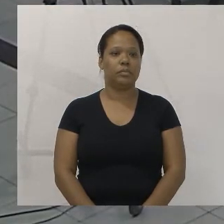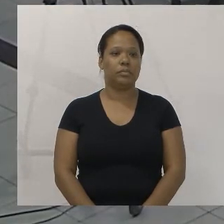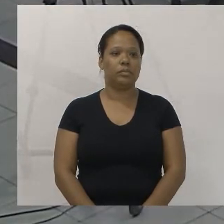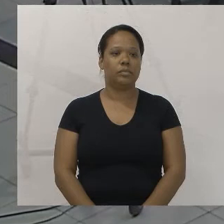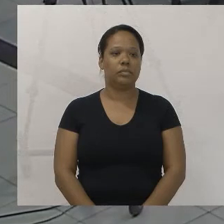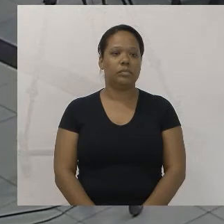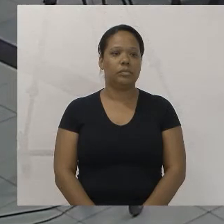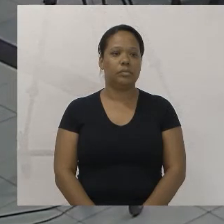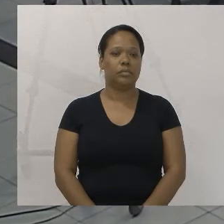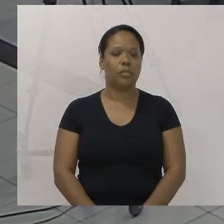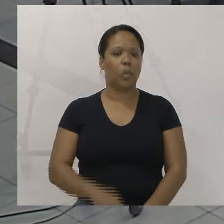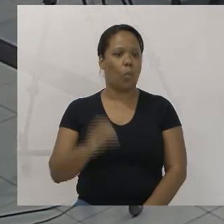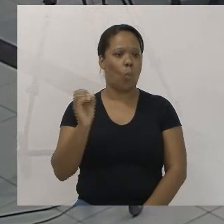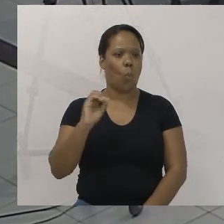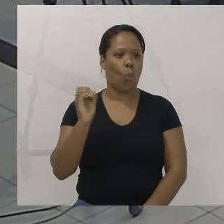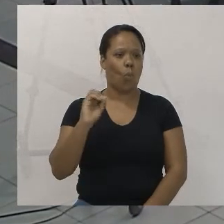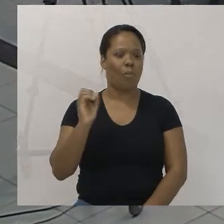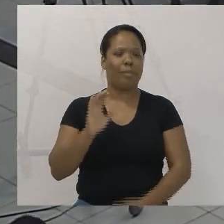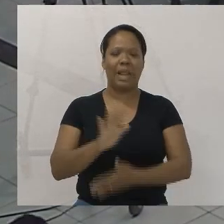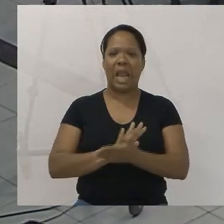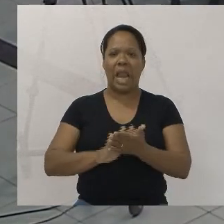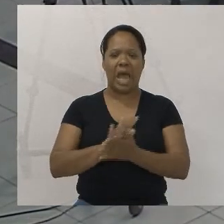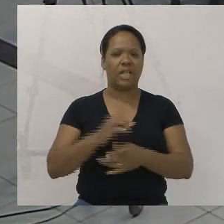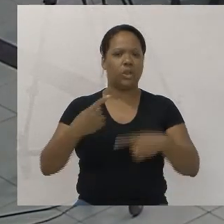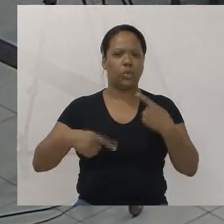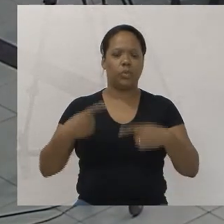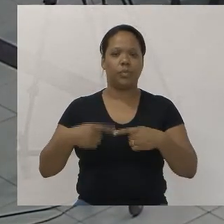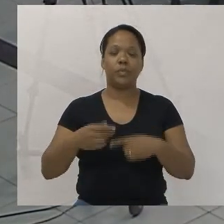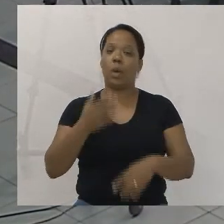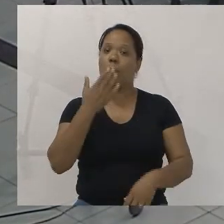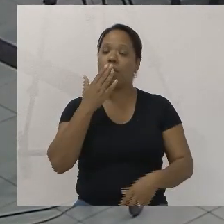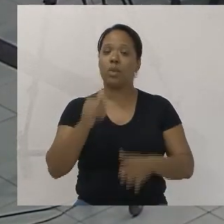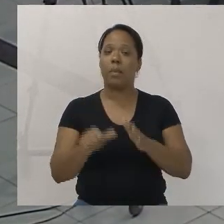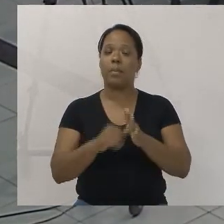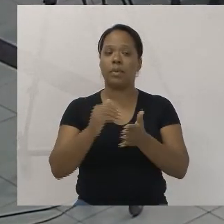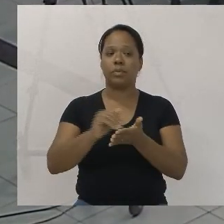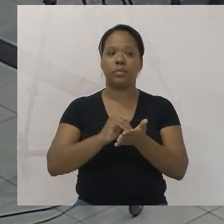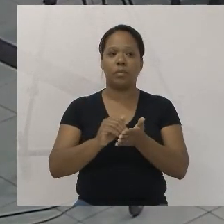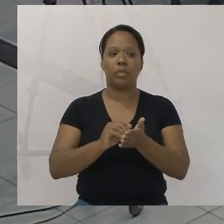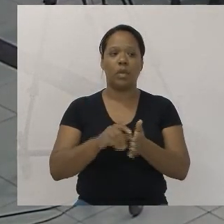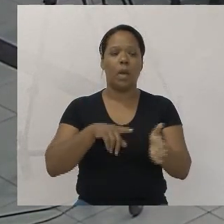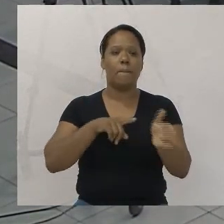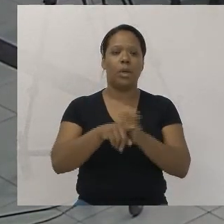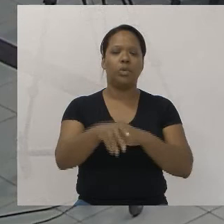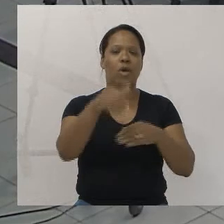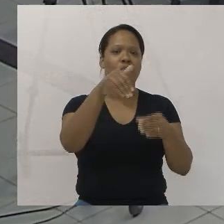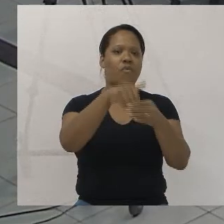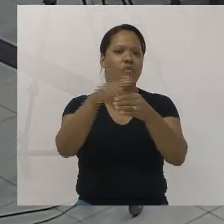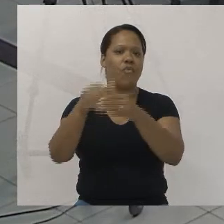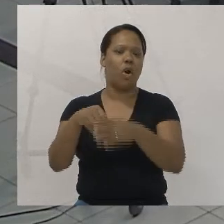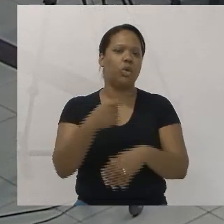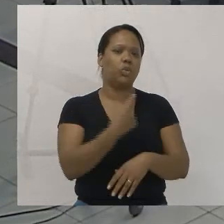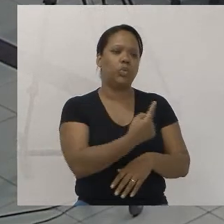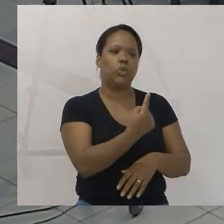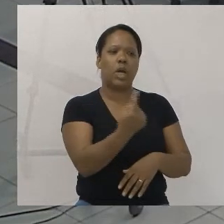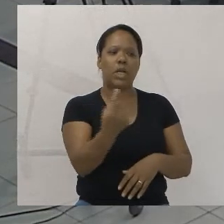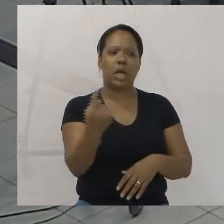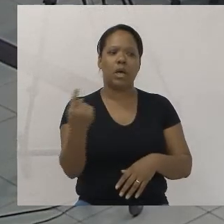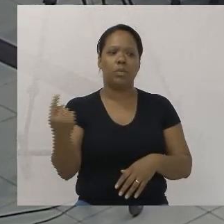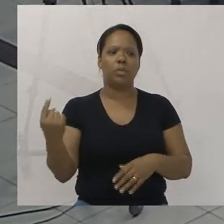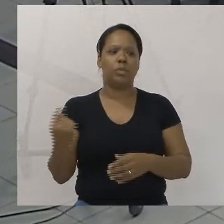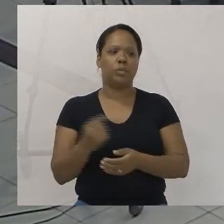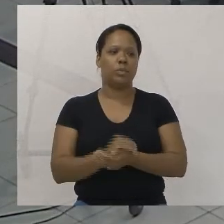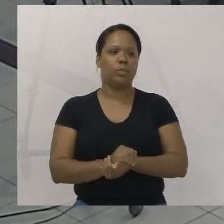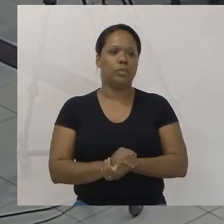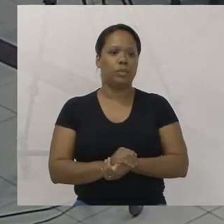não havendo mais nenhum vereador desejam discutir a matéria peça o primeiro secretário que proceda à votação nominal do projeto na forma regimental